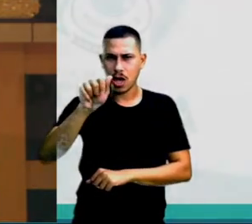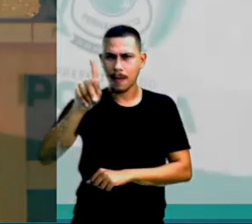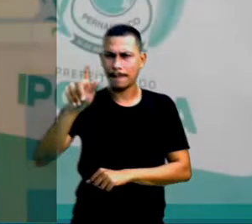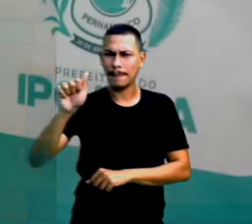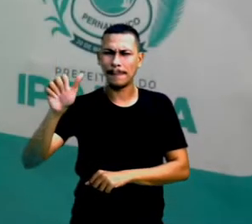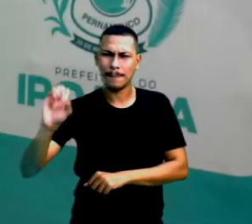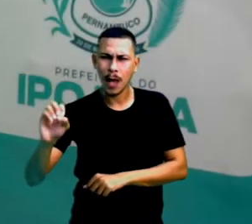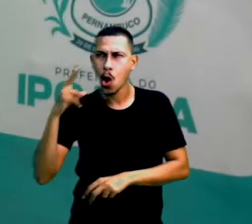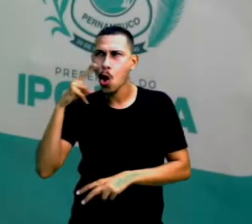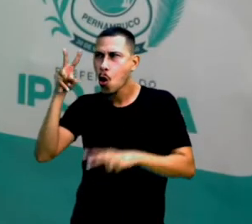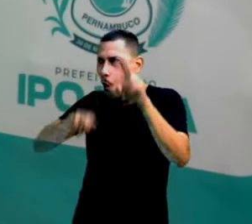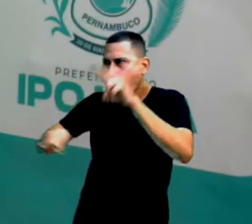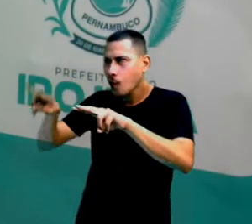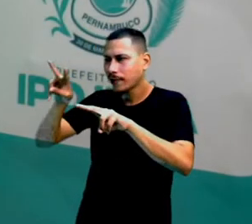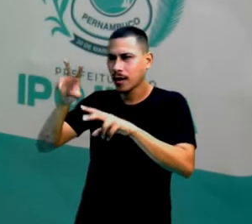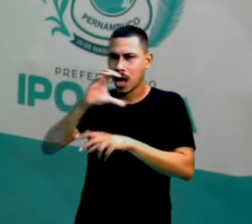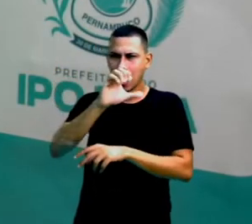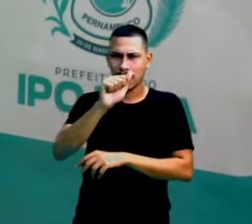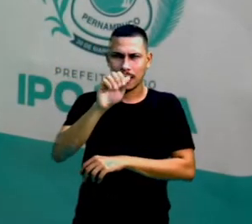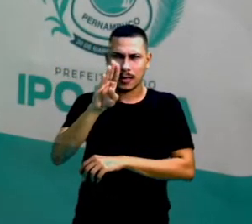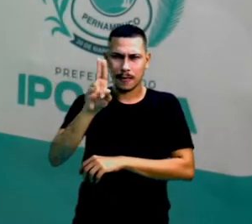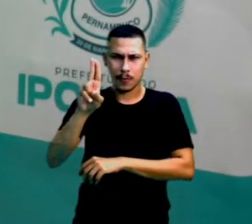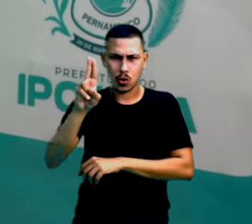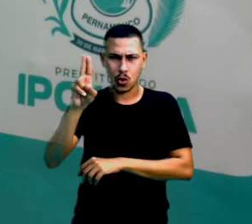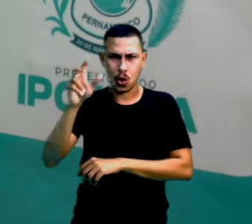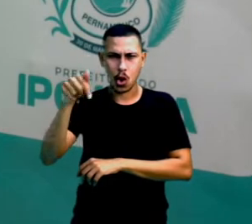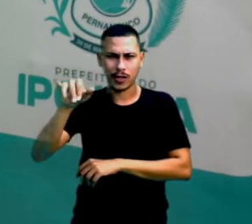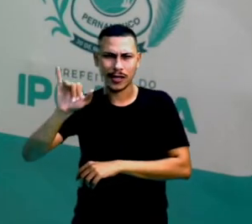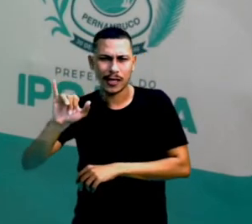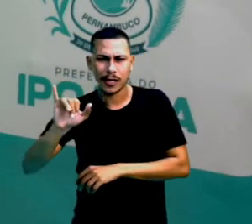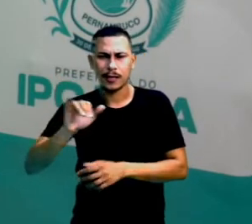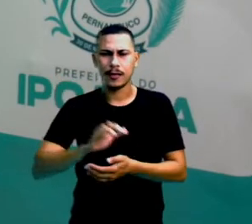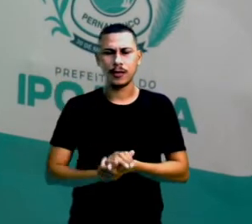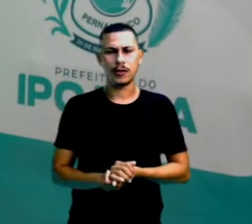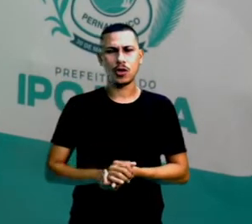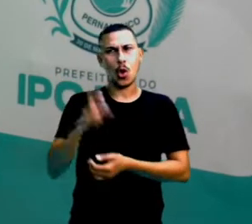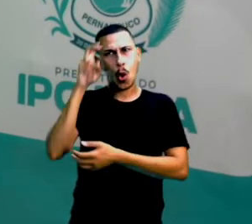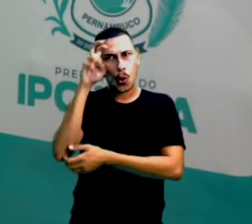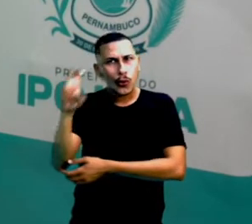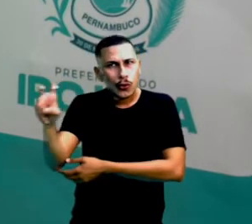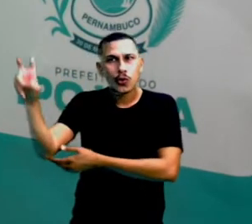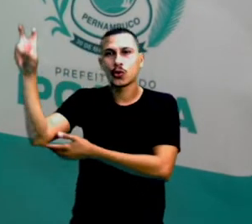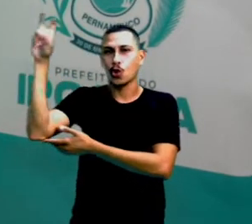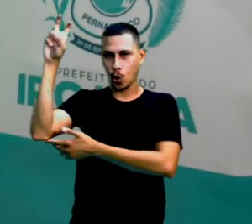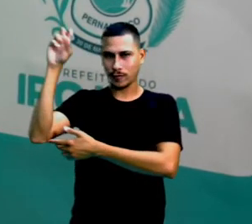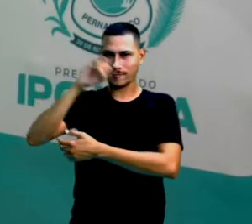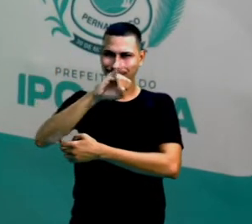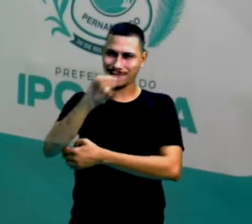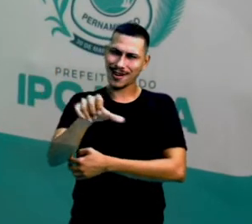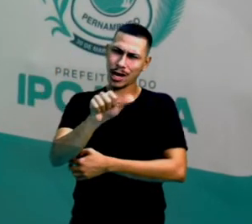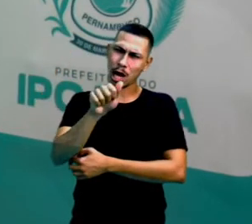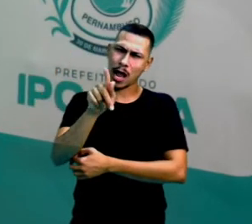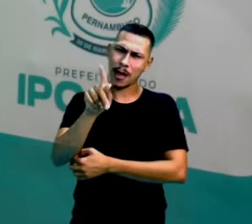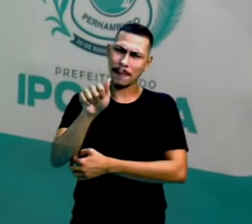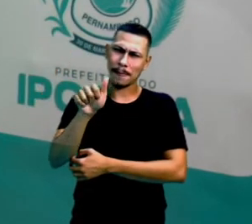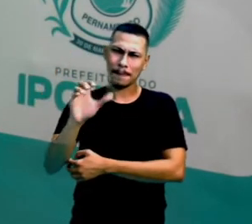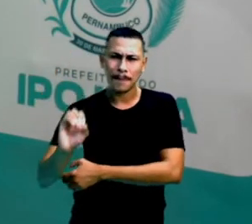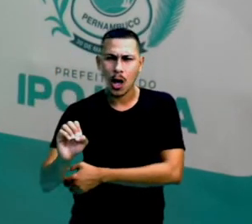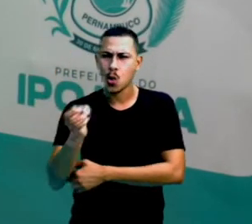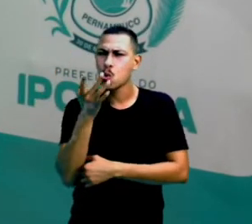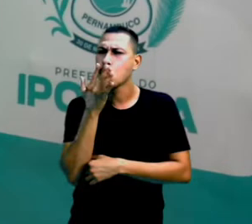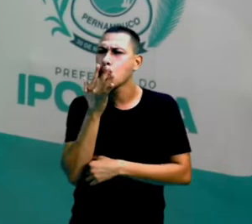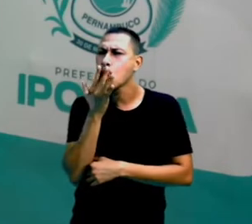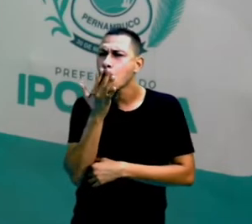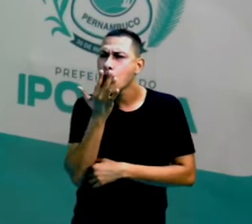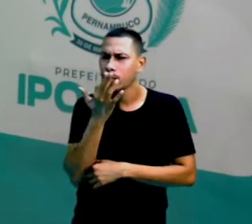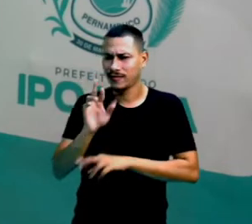isso. Porque o kabuki é a cultura japonesa, né? Que é muito diferente da nossa. As cores para eles